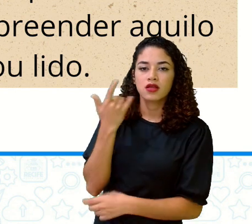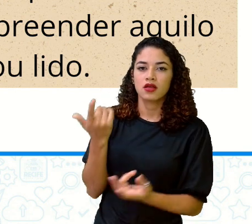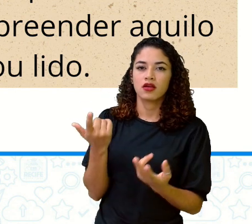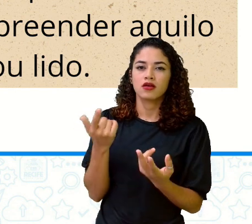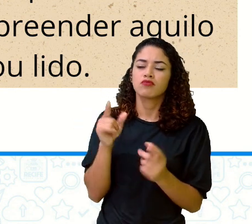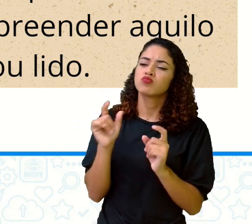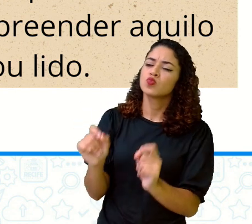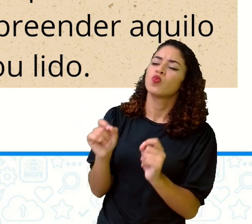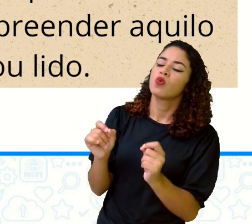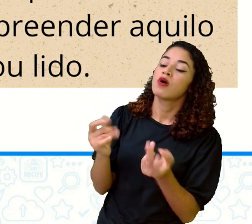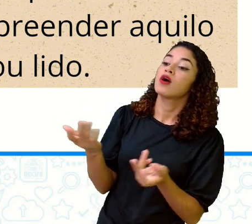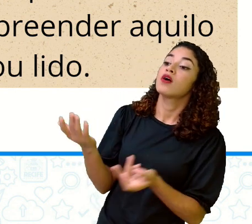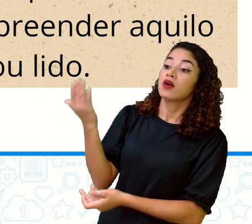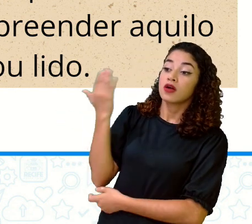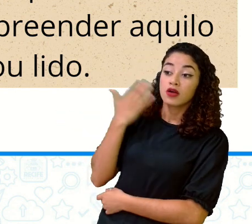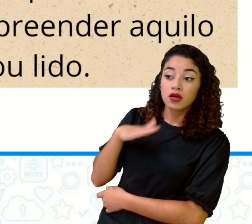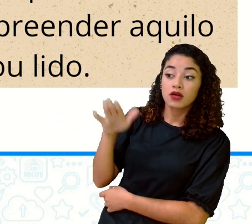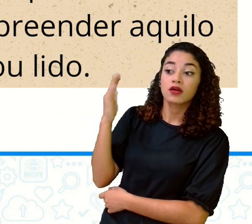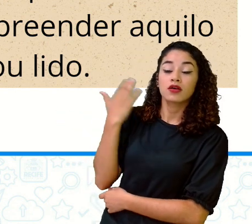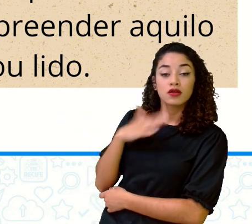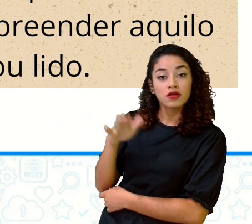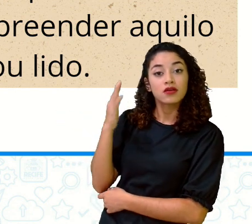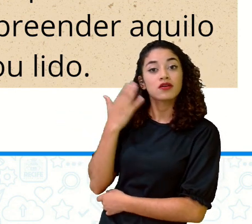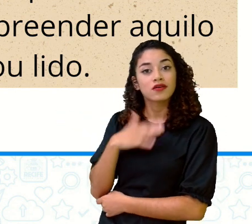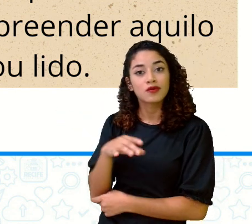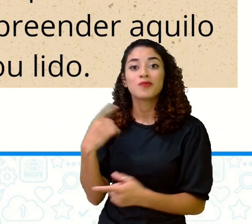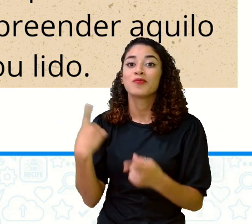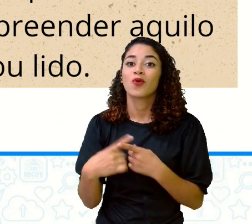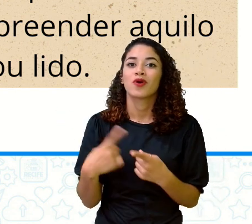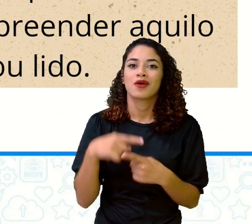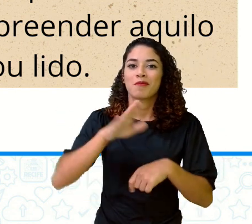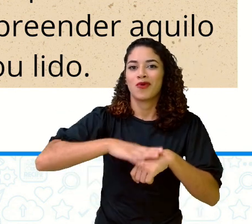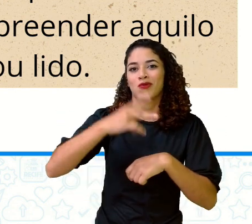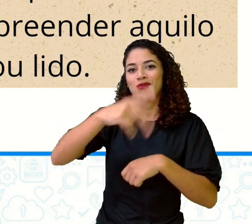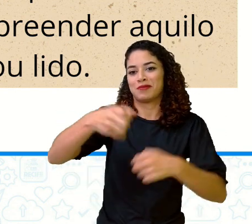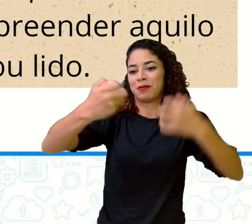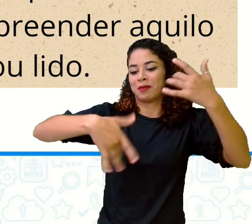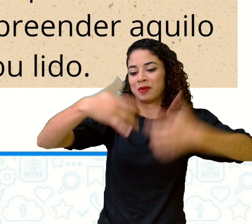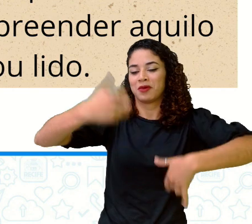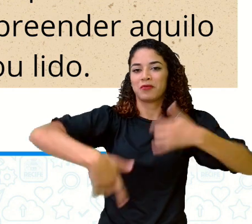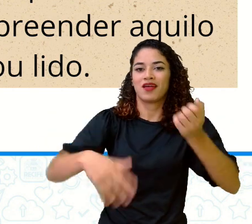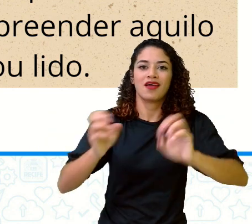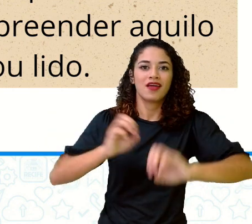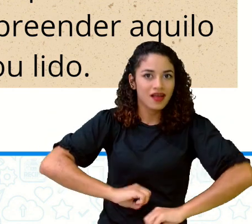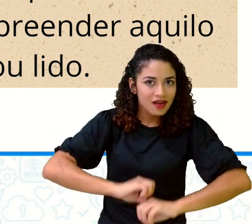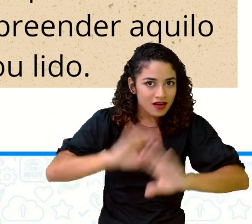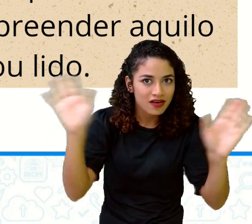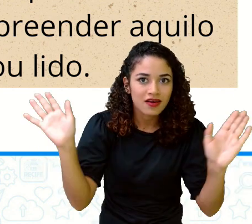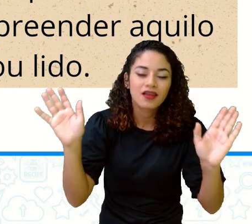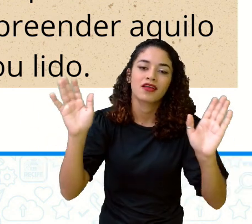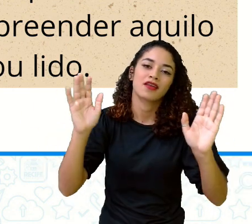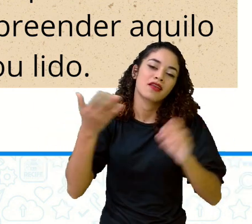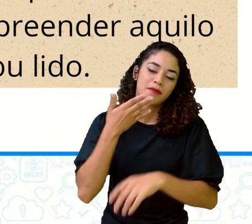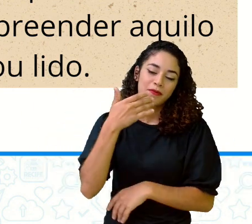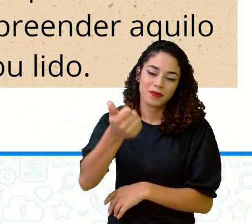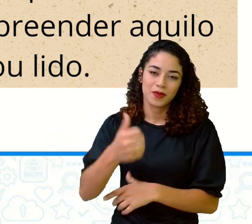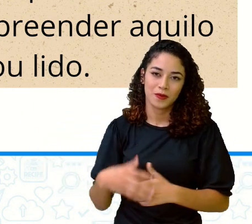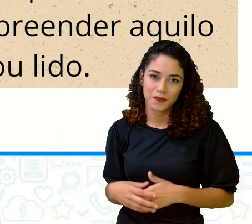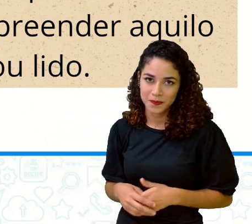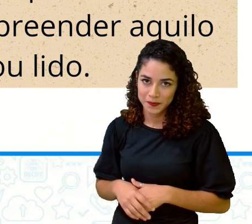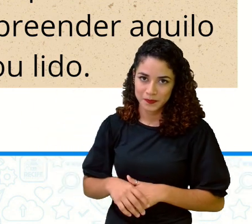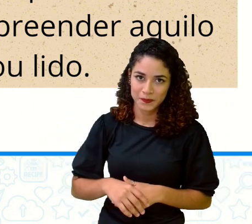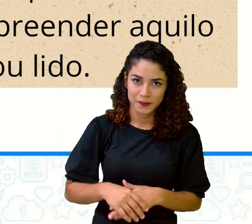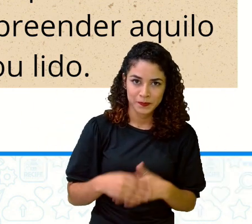quanto mais, objetivo, mais, mais, específico, sobre o que, a informação que você passar, mais fácil, o entendimento,